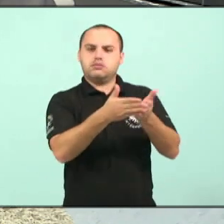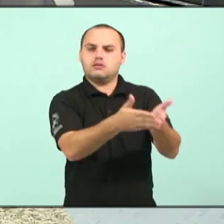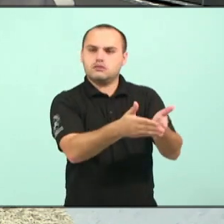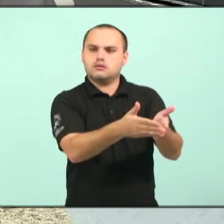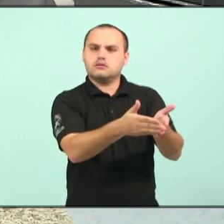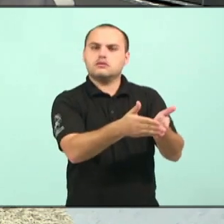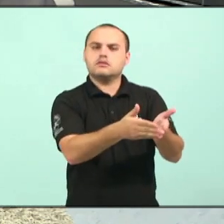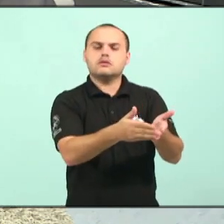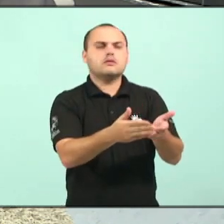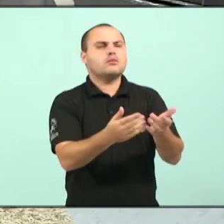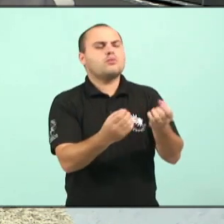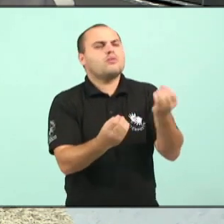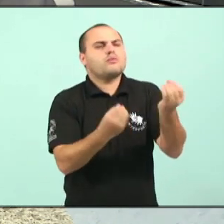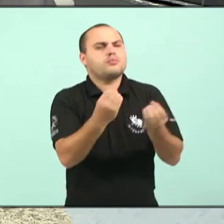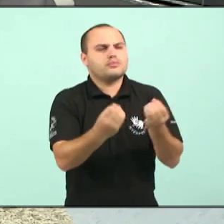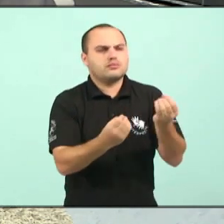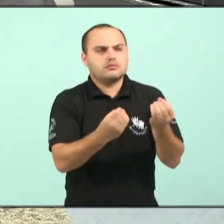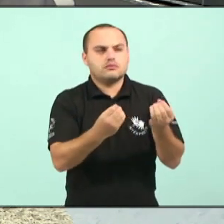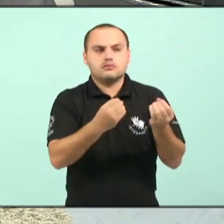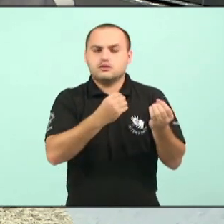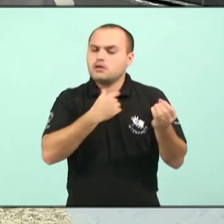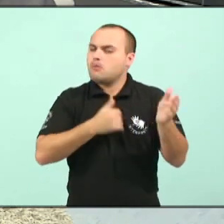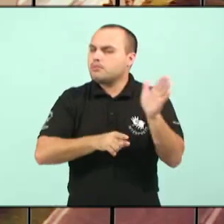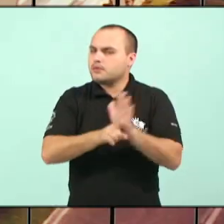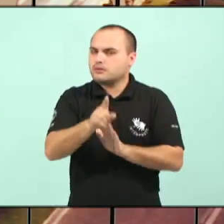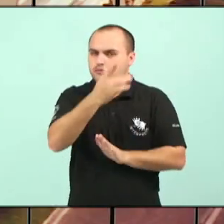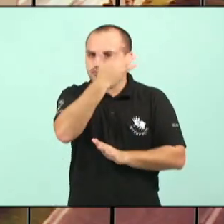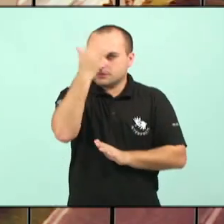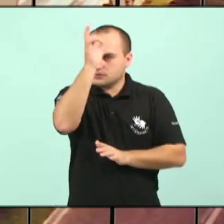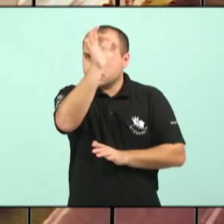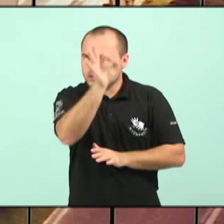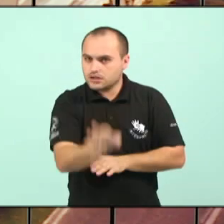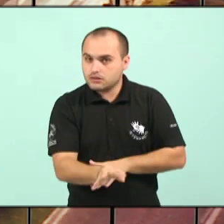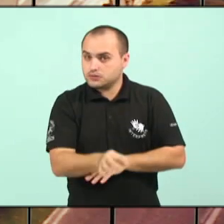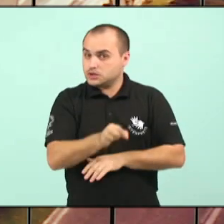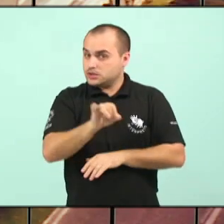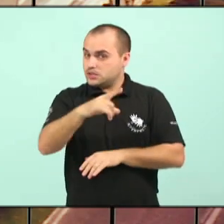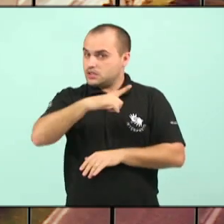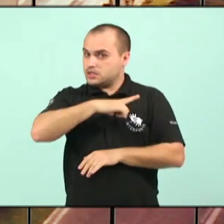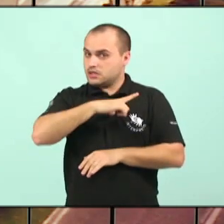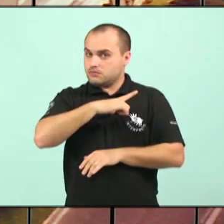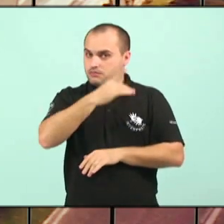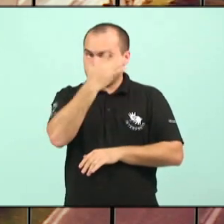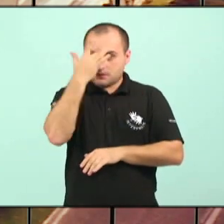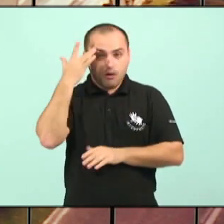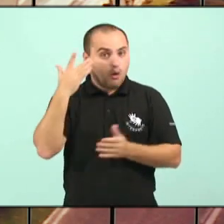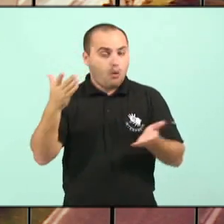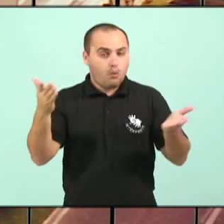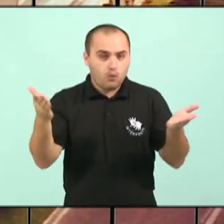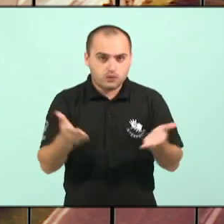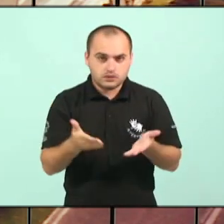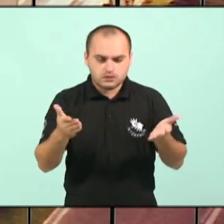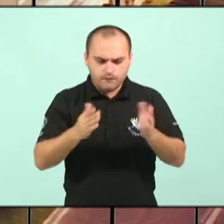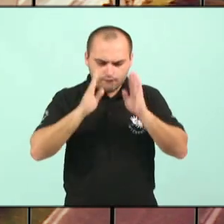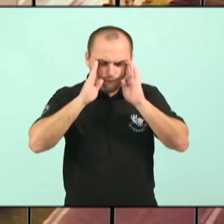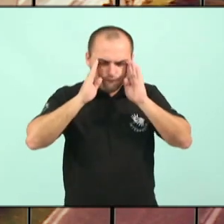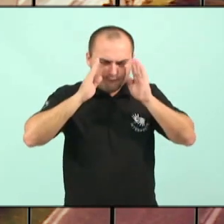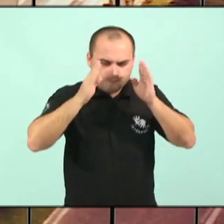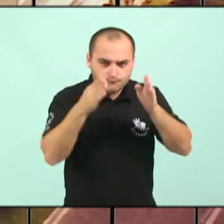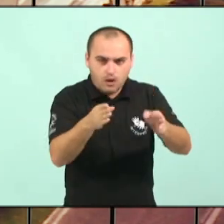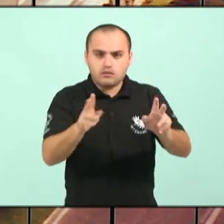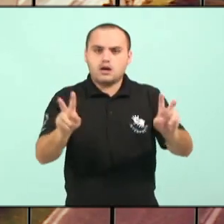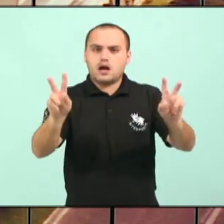situação? E eu acho que eu pergunto para a pessoa certa, até porque se existe uma pessoa hoje focada